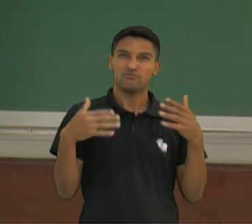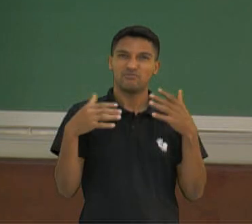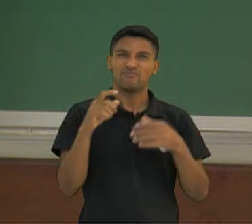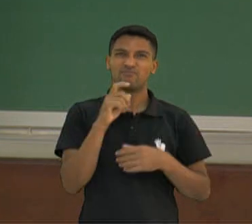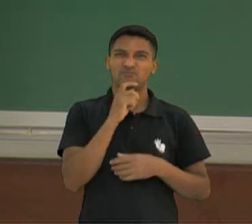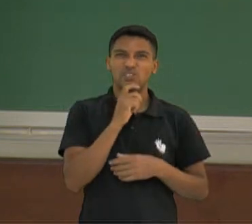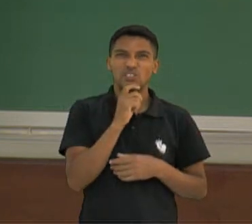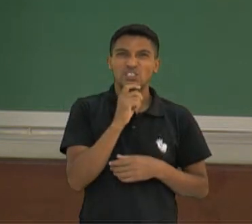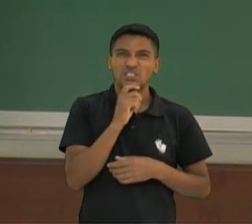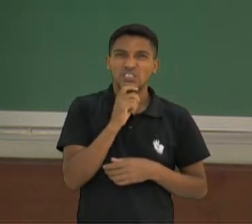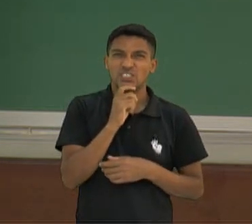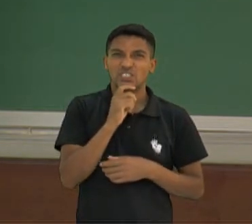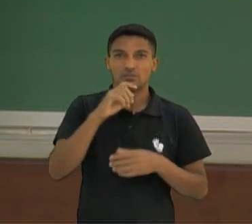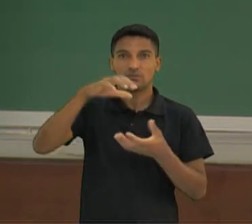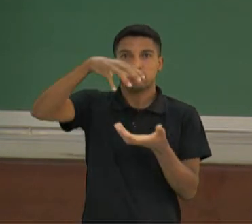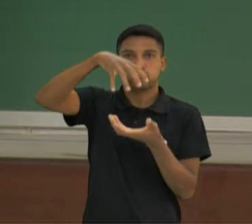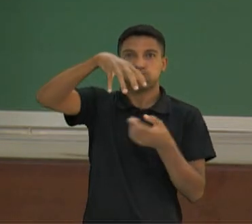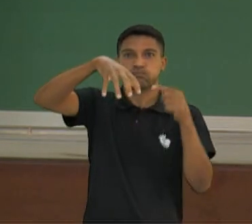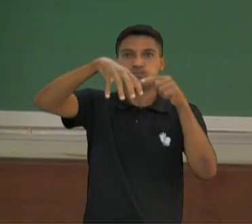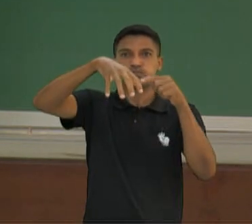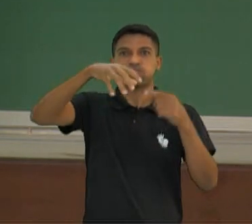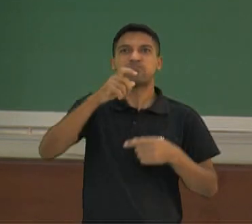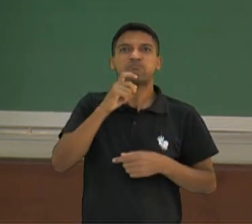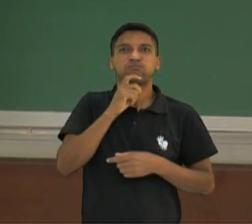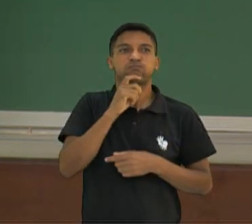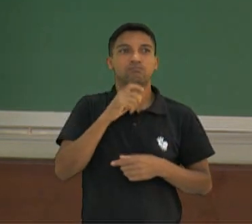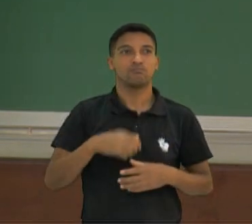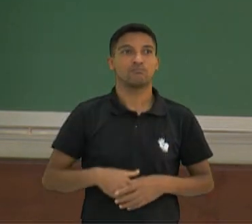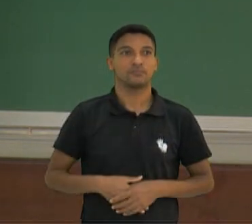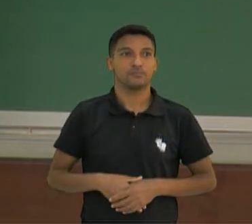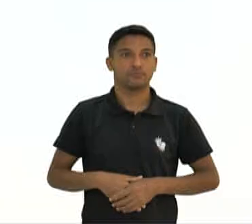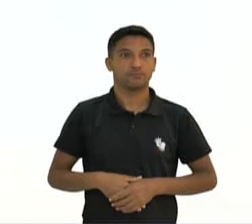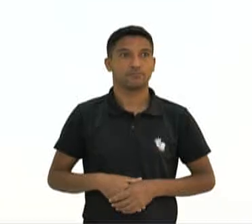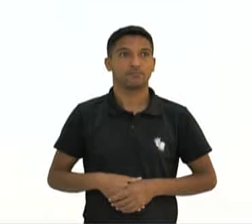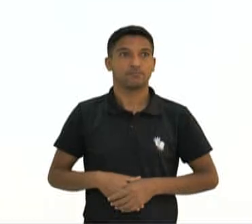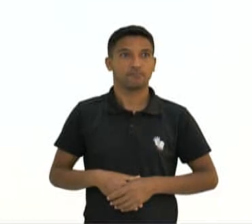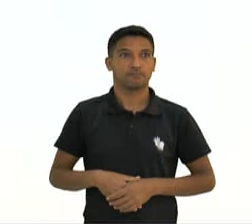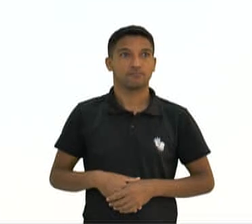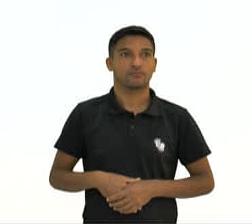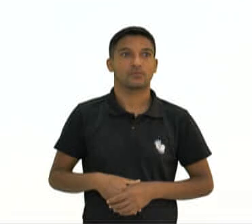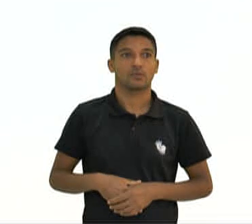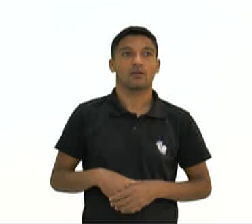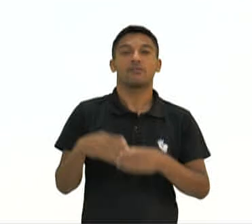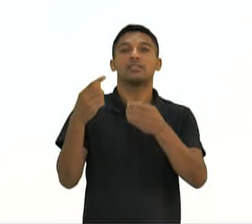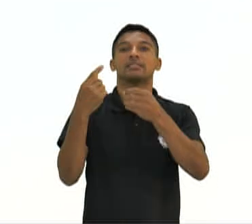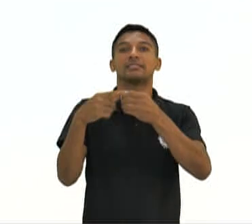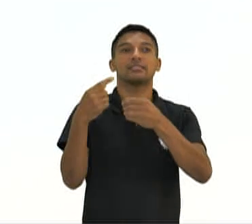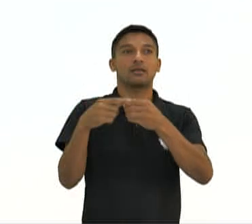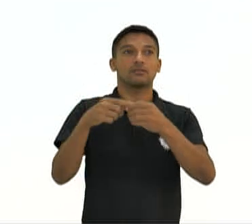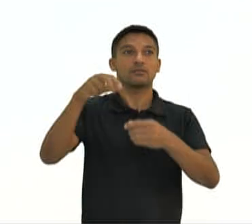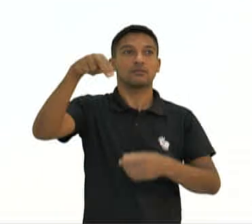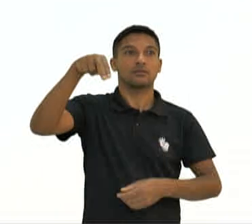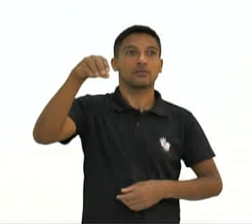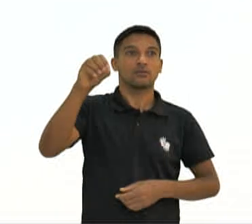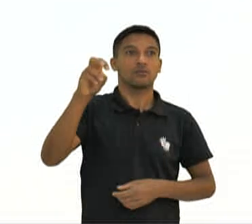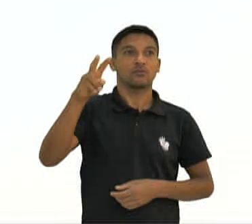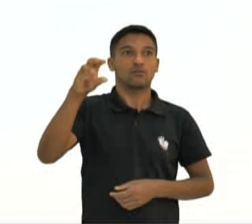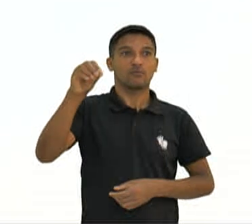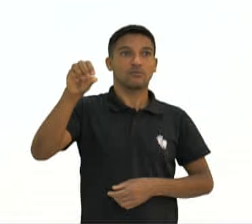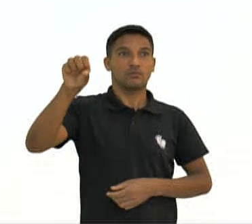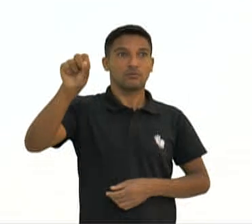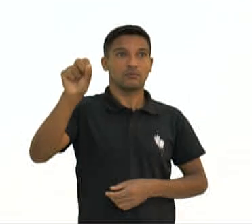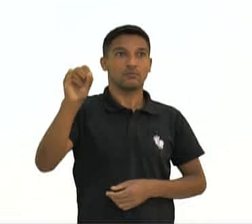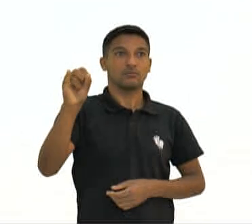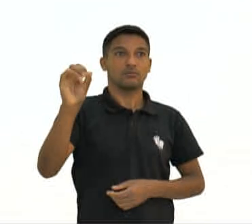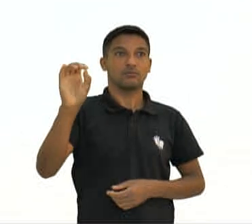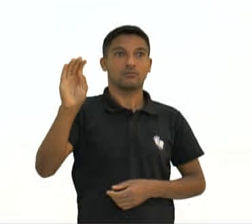Então, é um fator de repulsão aí da ocupação humana. Então, Novosibirsk, que a gente já pode perceber, né, você olhando a imagem aqui, é como uma